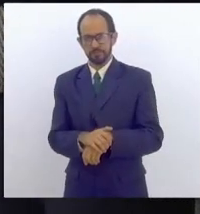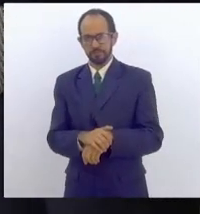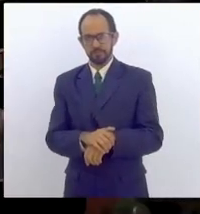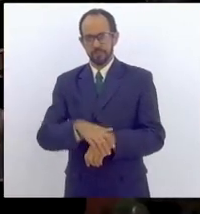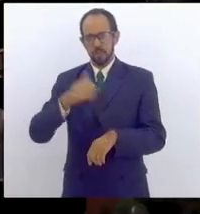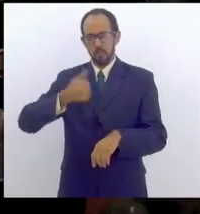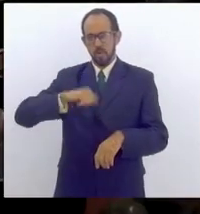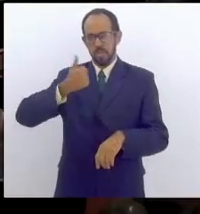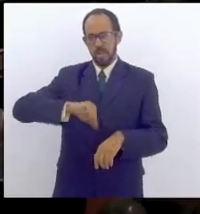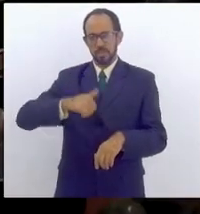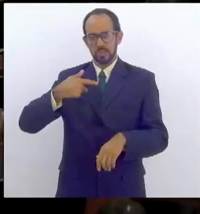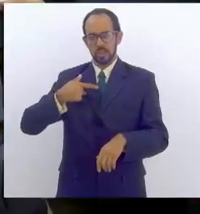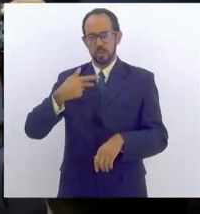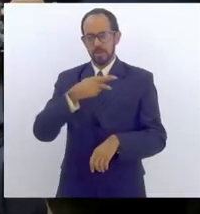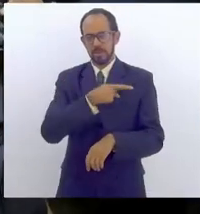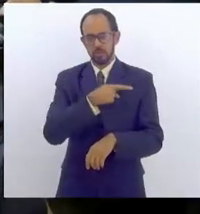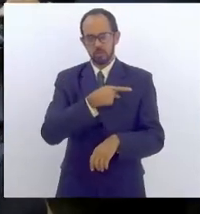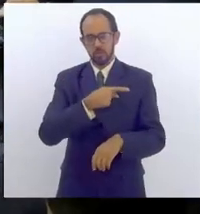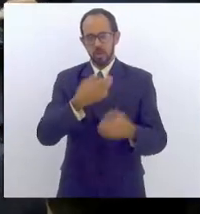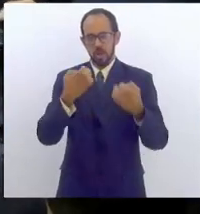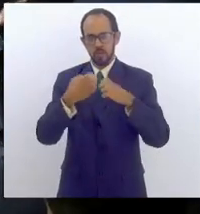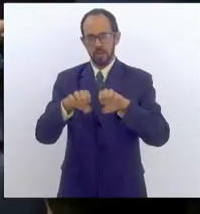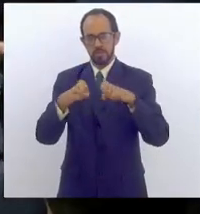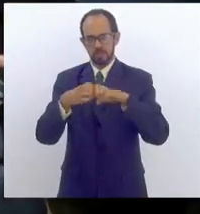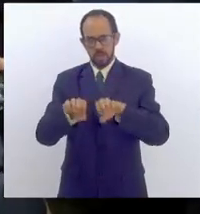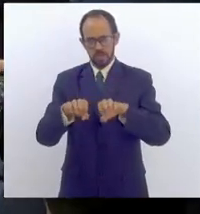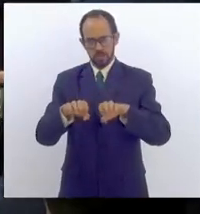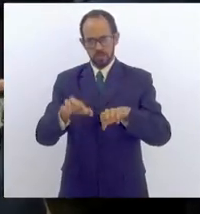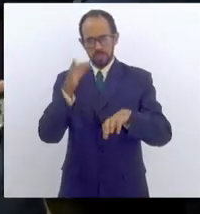pastor evangélico, preste atenção.